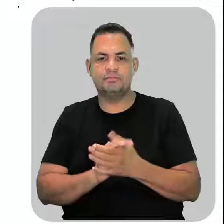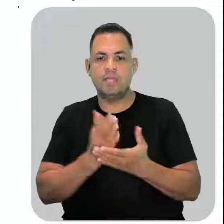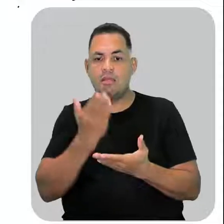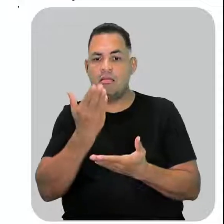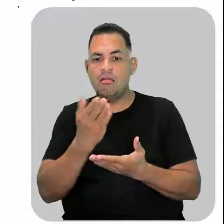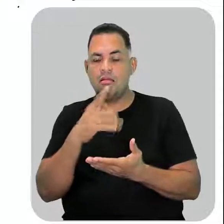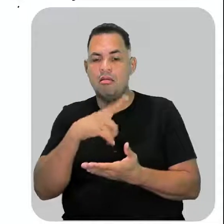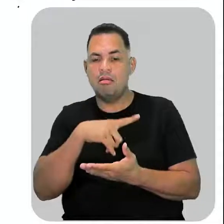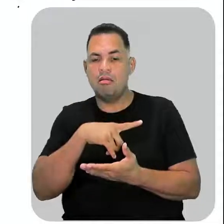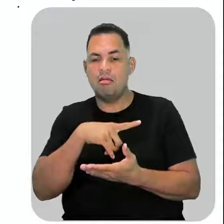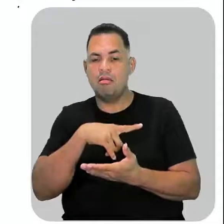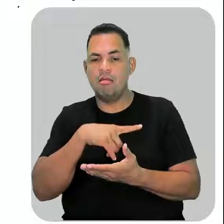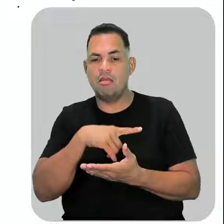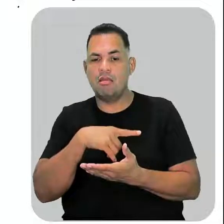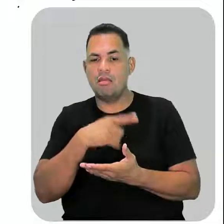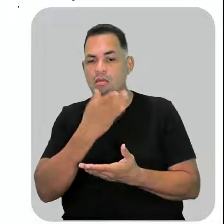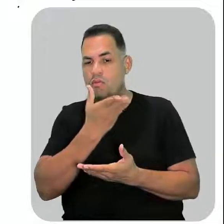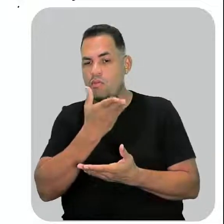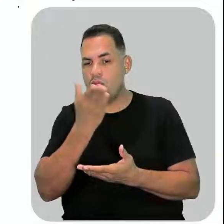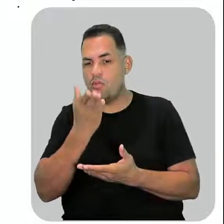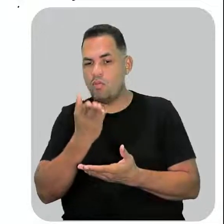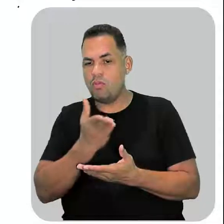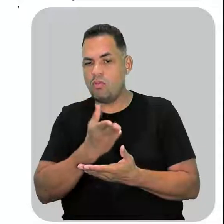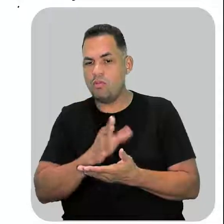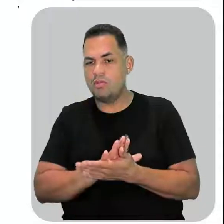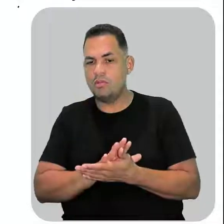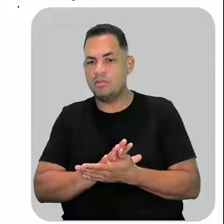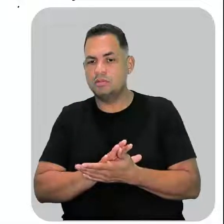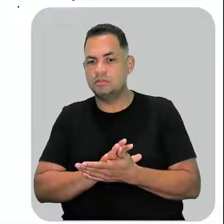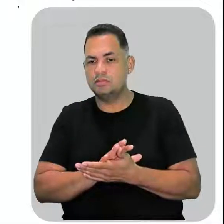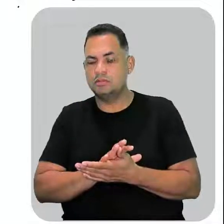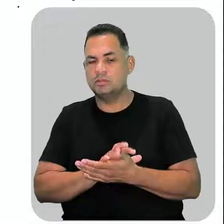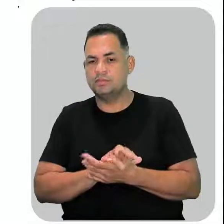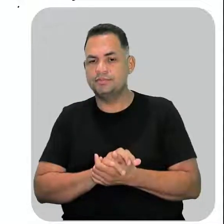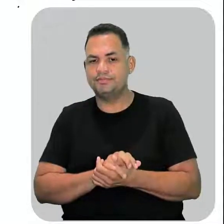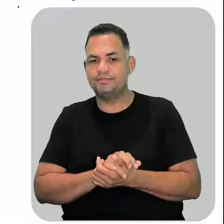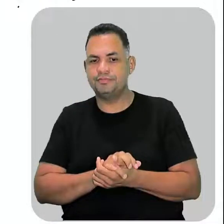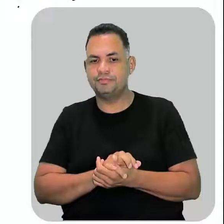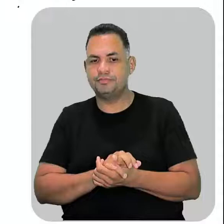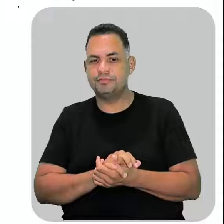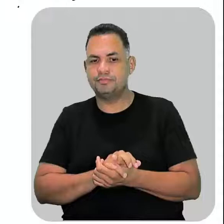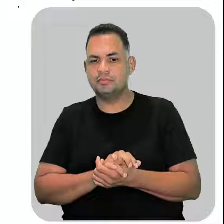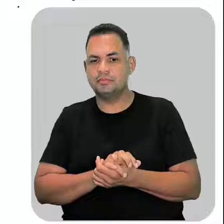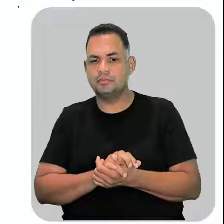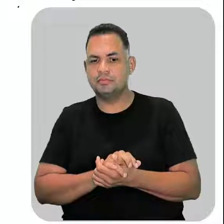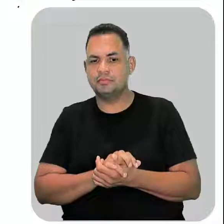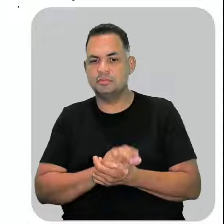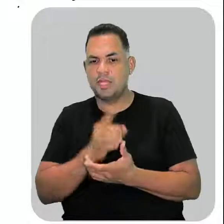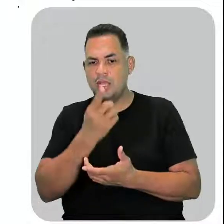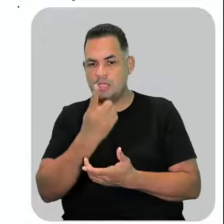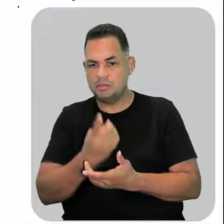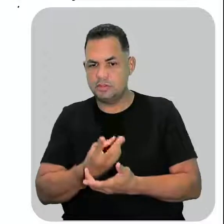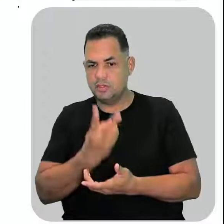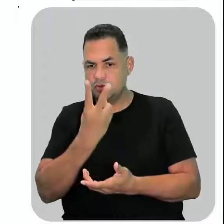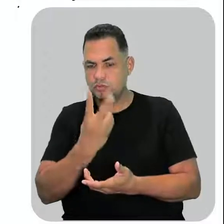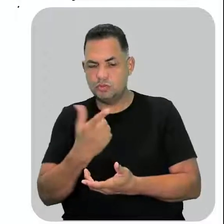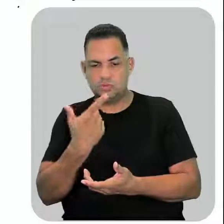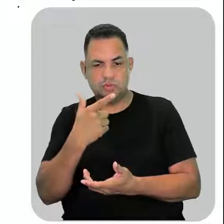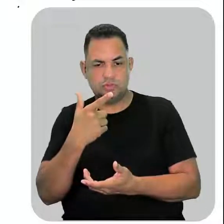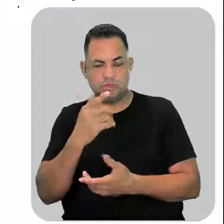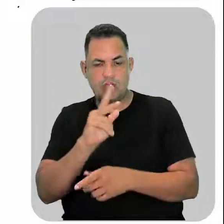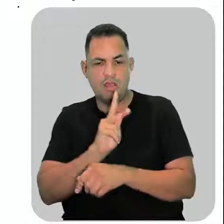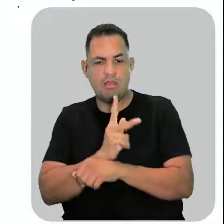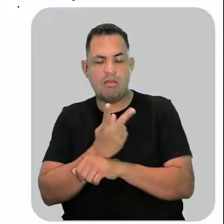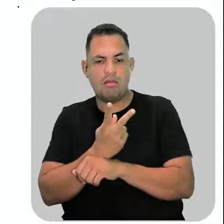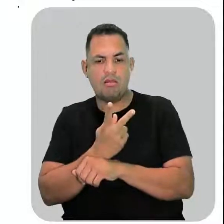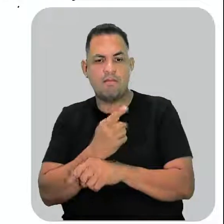regiões onde o hidrocarboneto o anel aromático está se ligando ao outro, ó, como aqui eu não tenho hidrogênio, porque